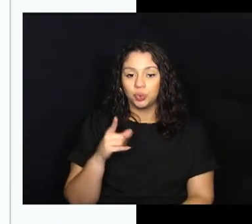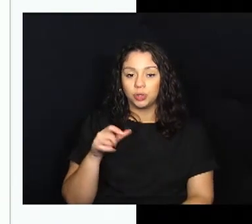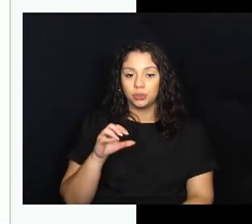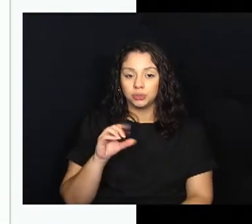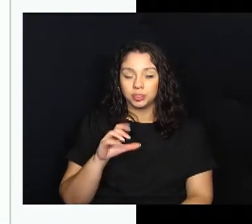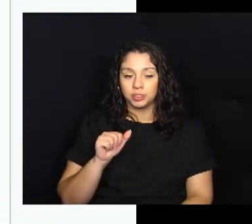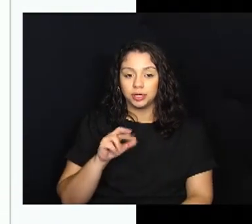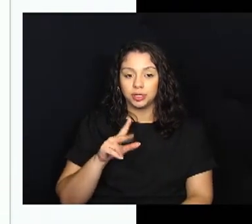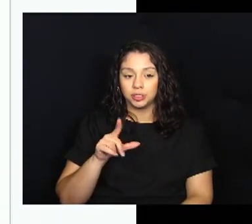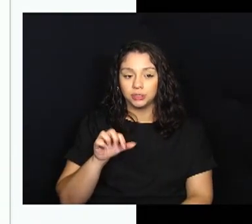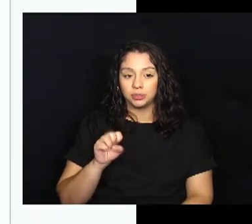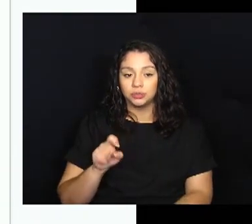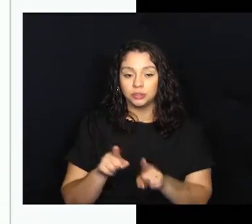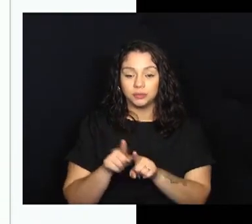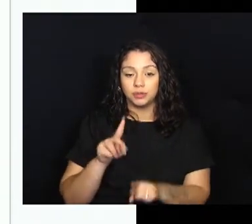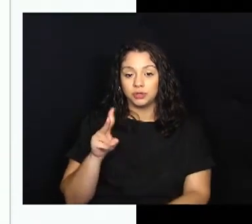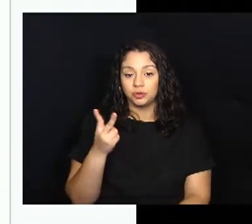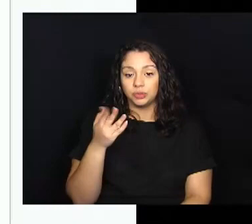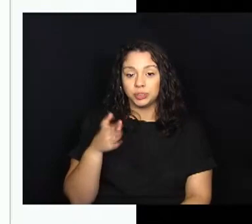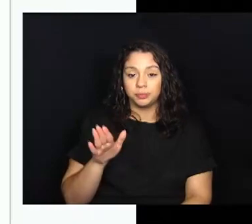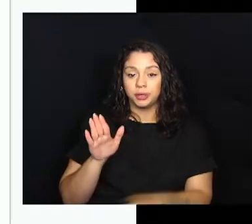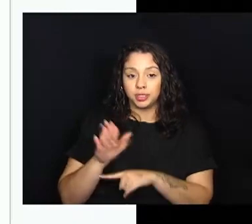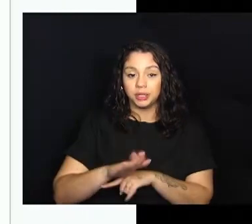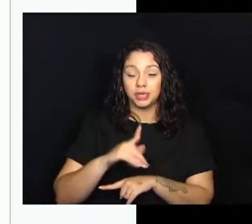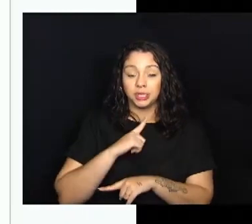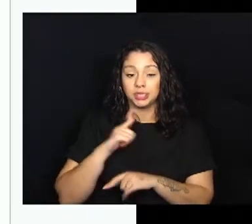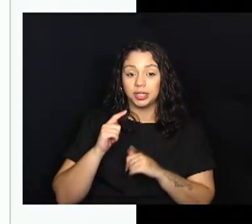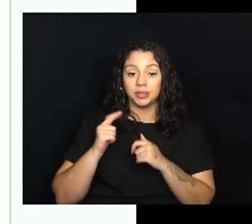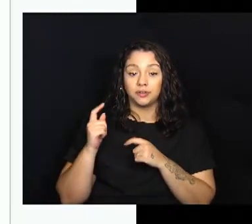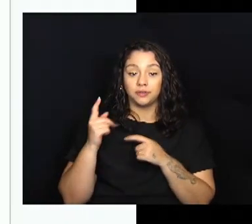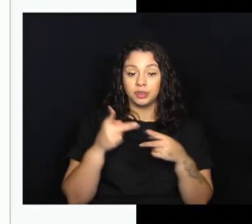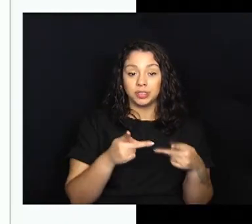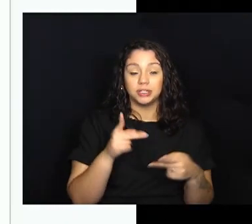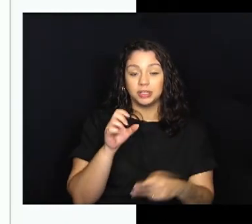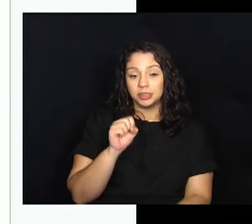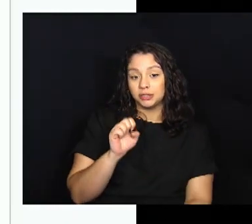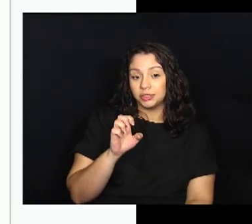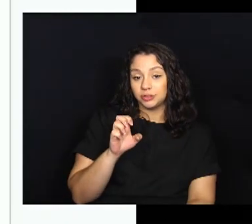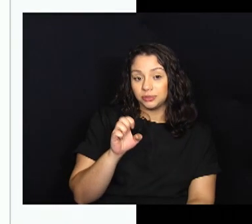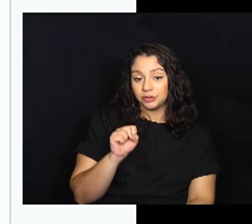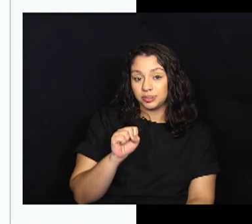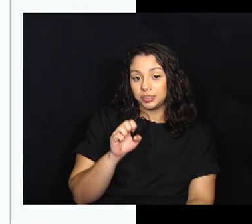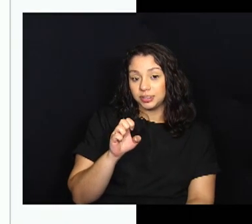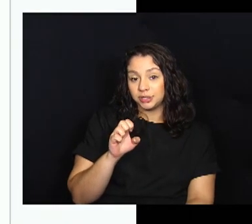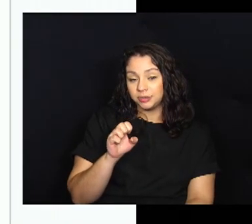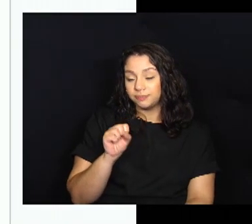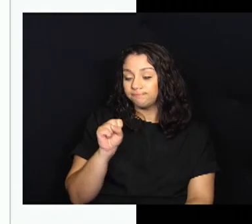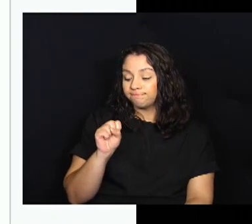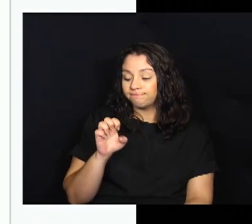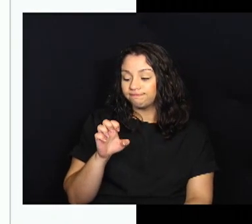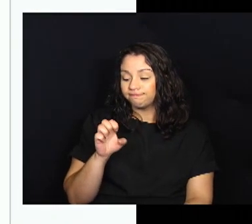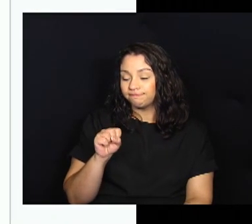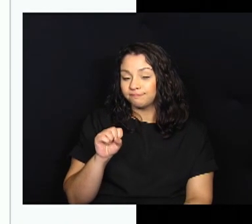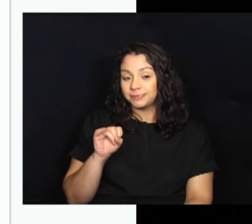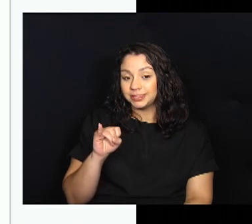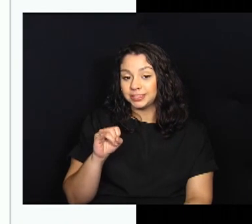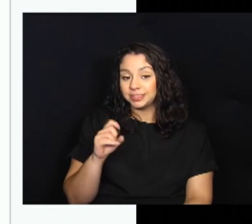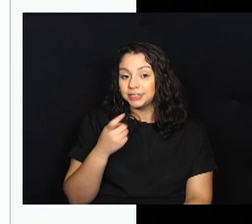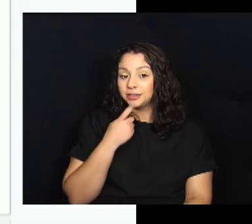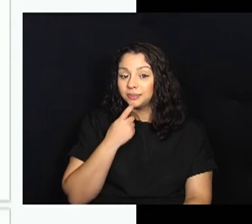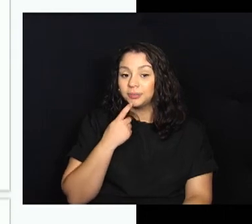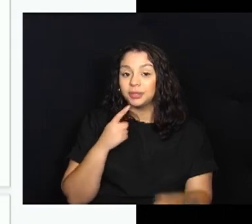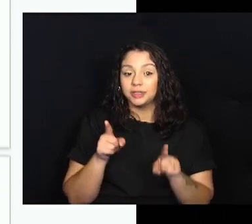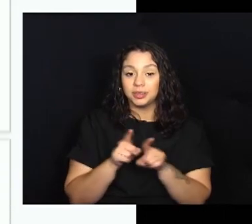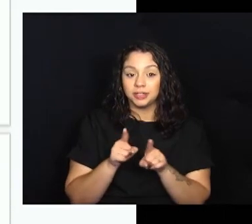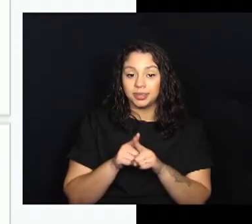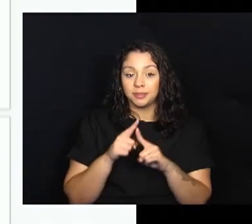da tarde, visita lá, uma atividade lá no SESI Campinas. Também temos, olha, a batalha da Rap